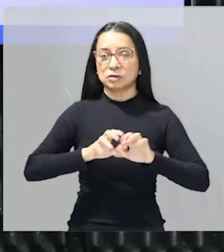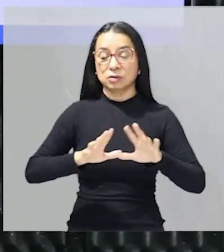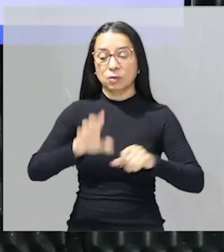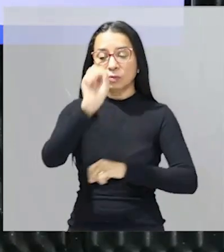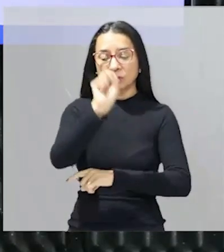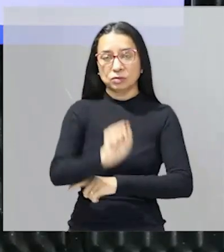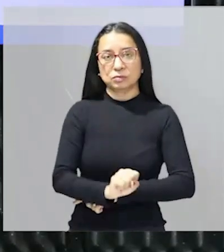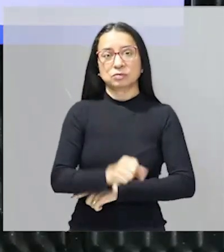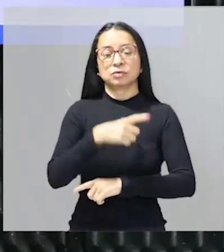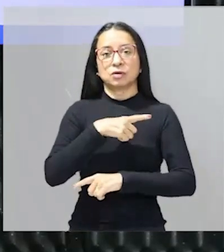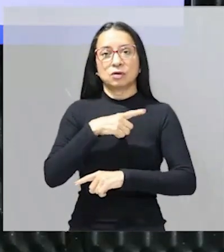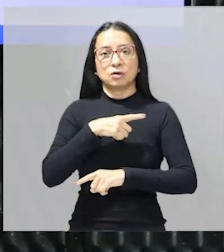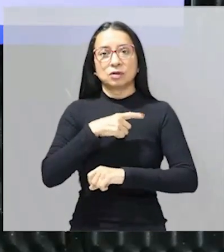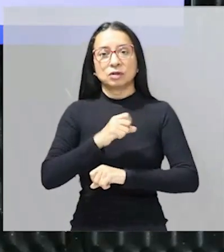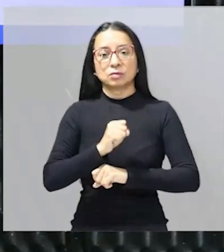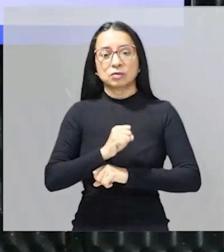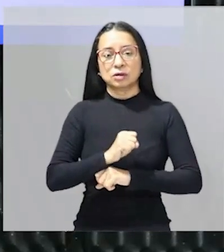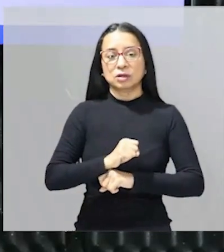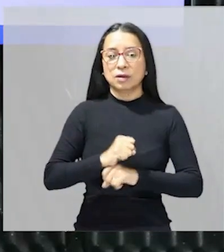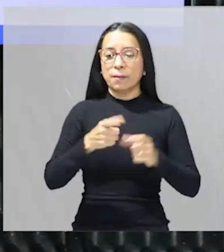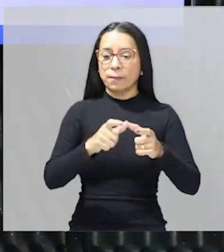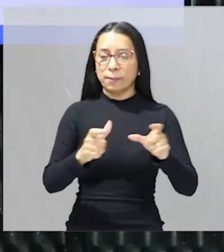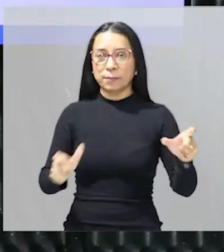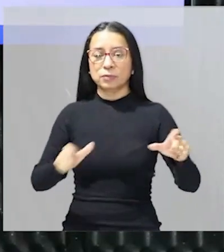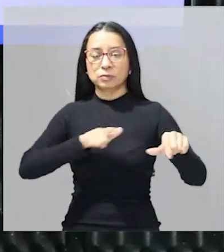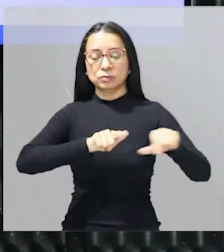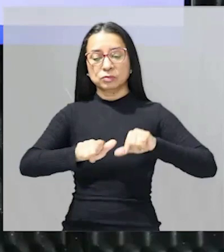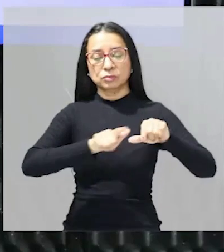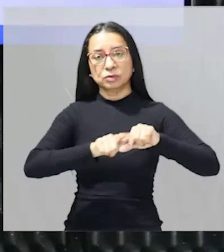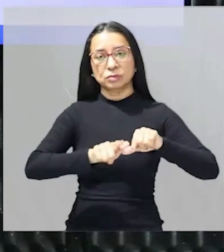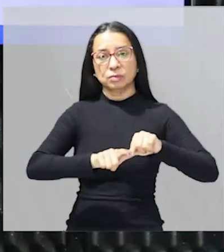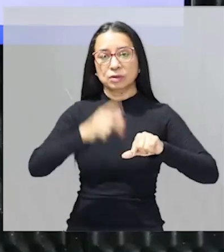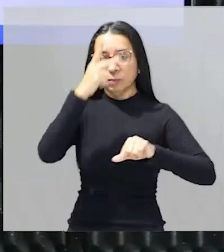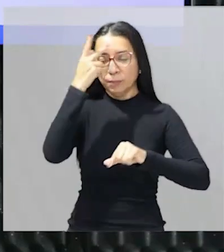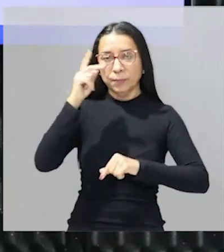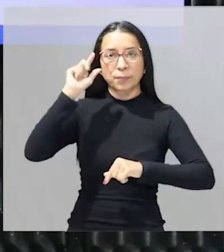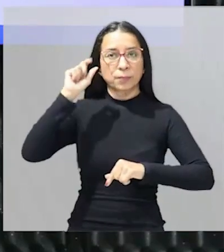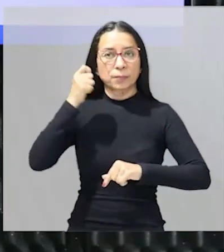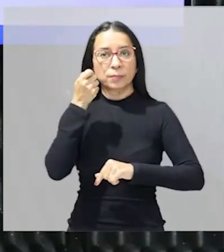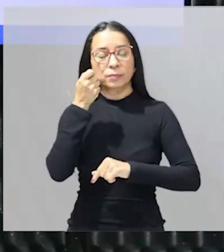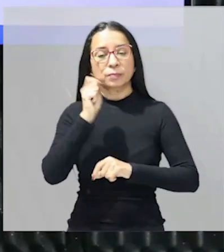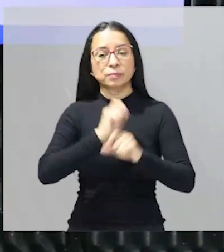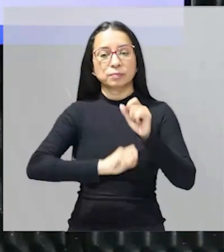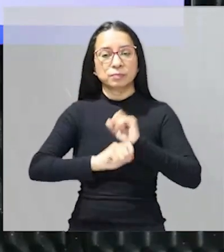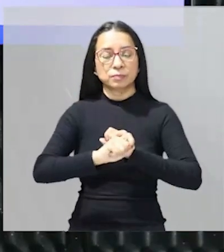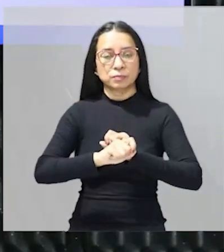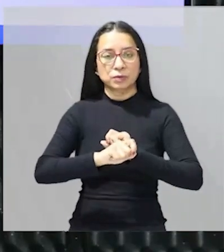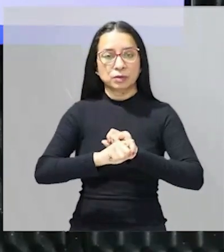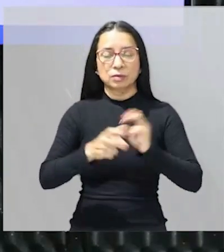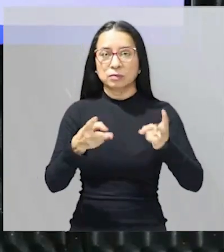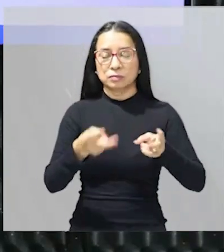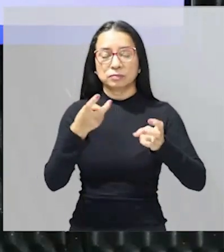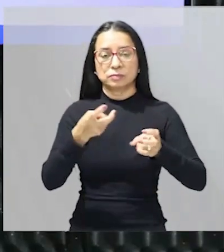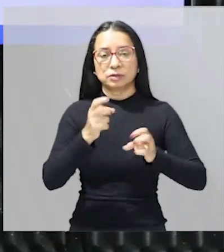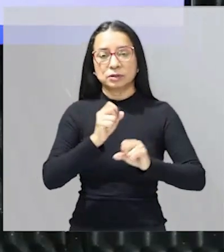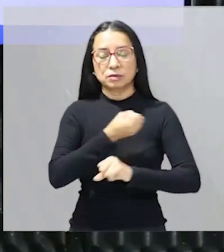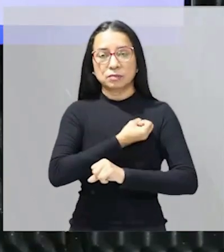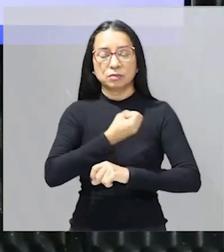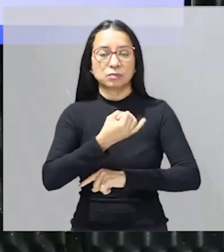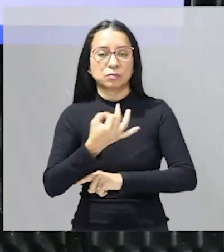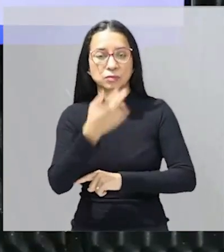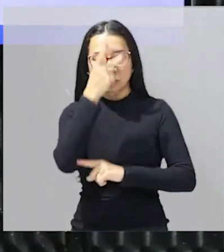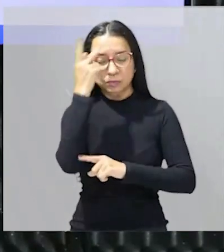do trabalho escravo africano. Mas observe que o número de escravos africanos que estão chegando nos Estados